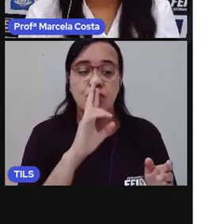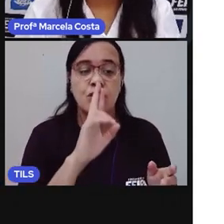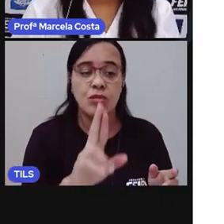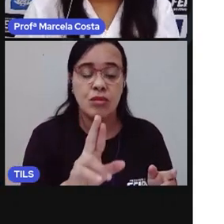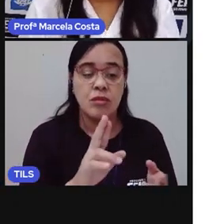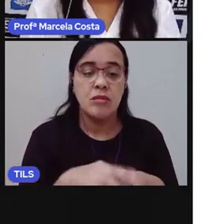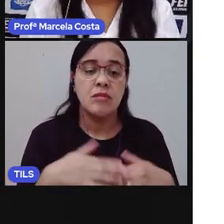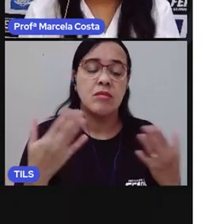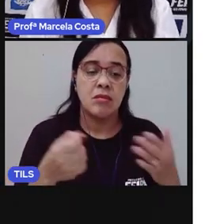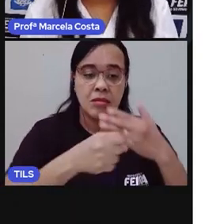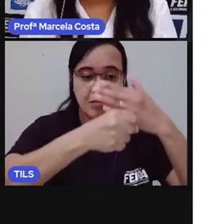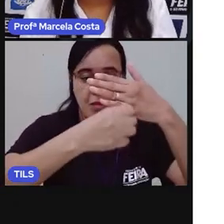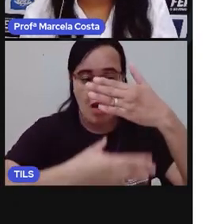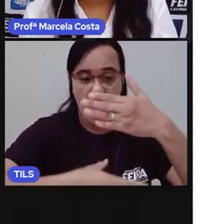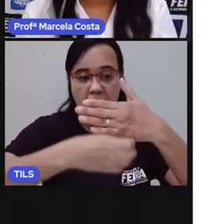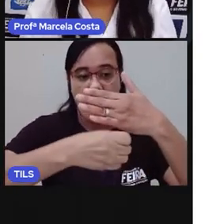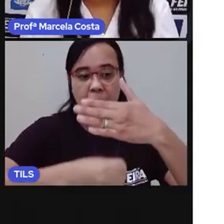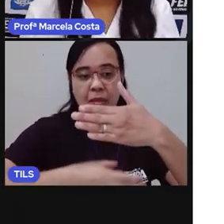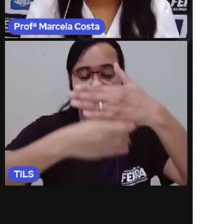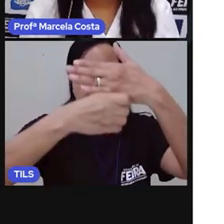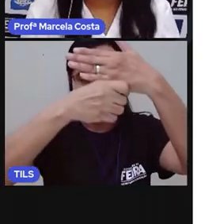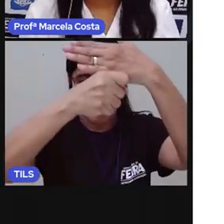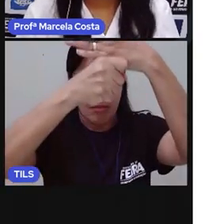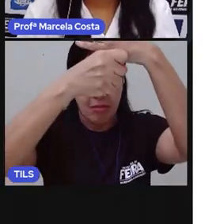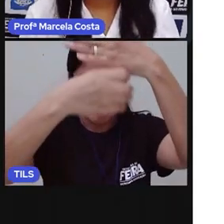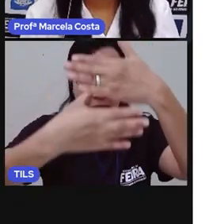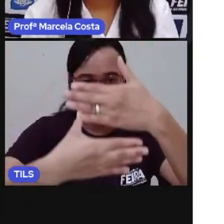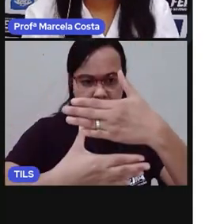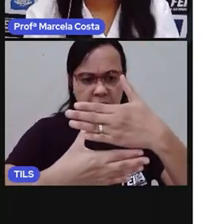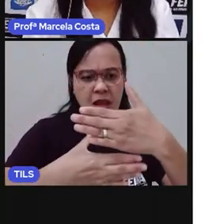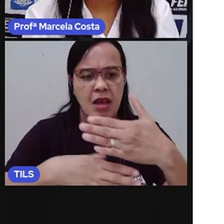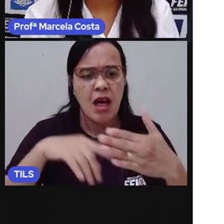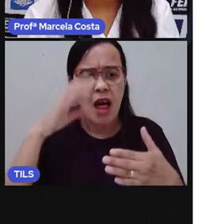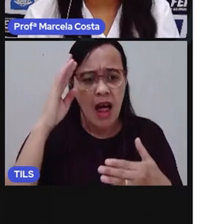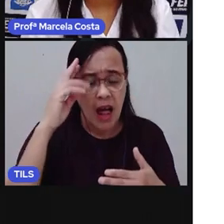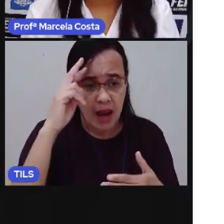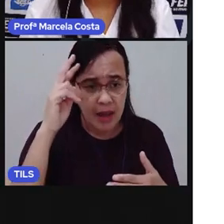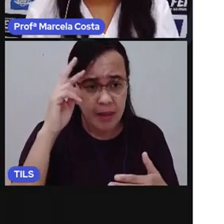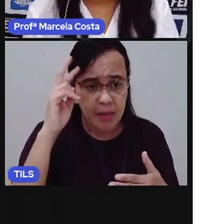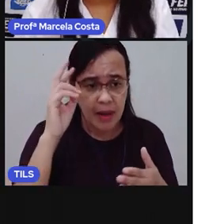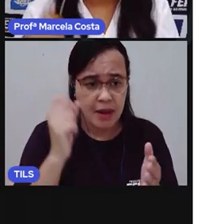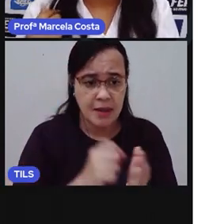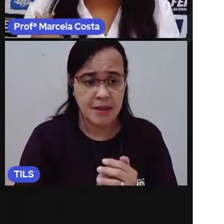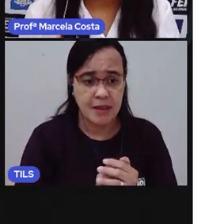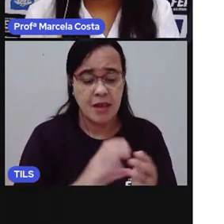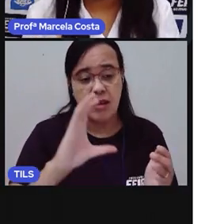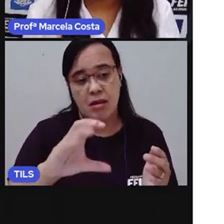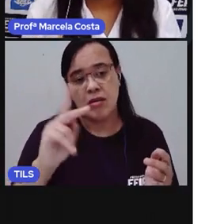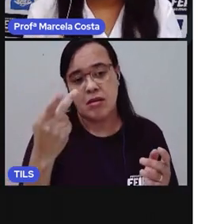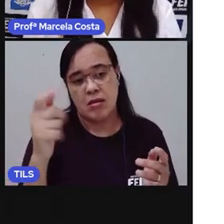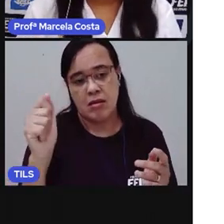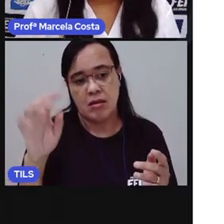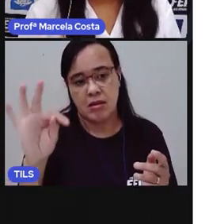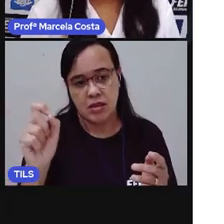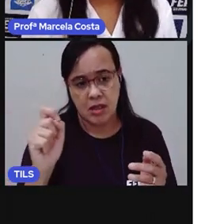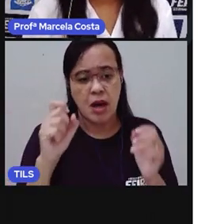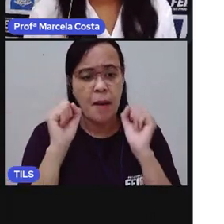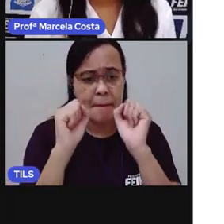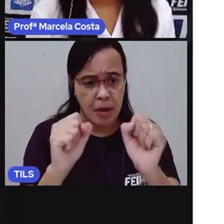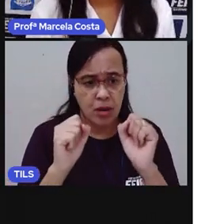aí no chat Se você não souber escrever essa alguém para ligar causa da mas escreva no chat Porque a gente já contou